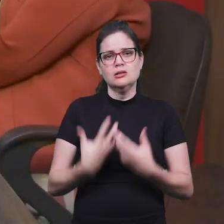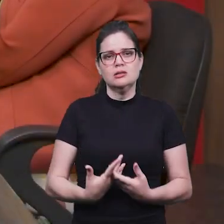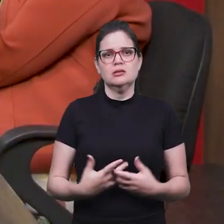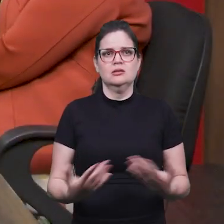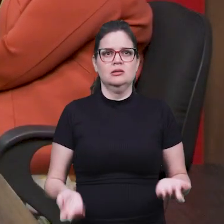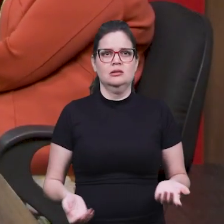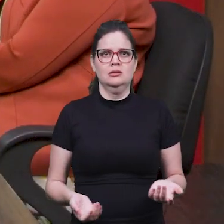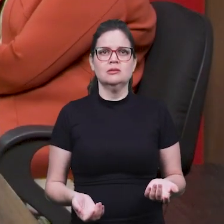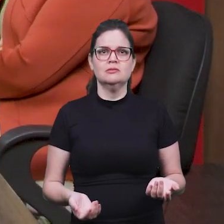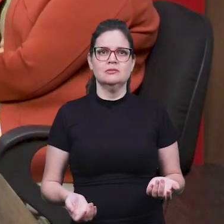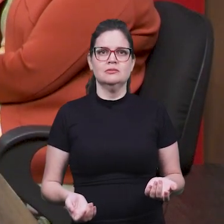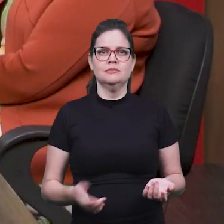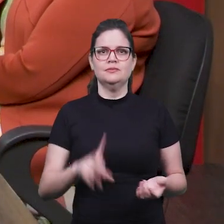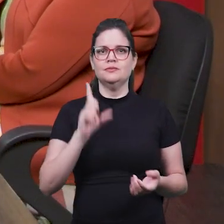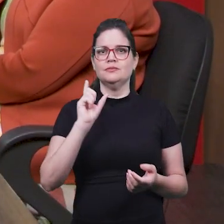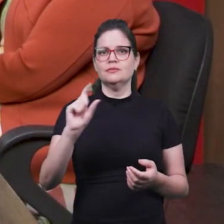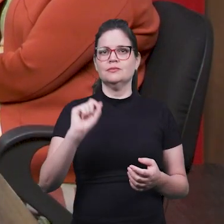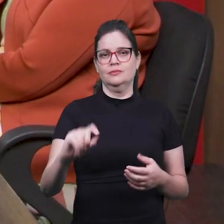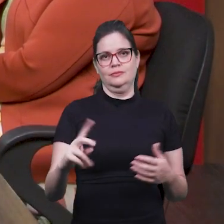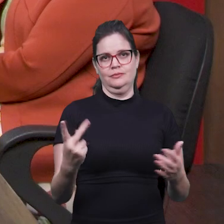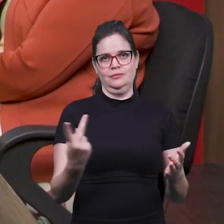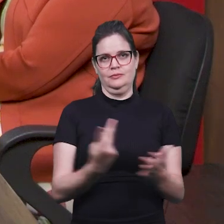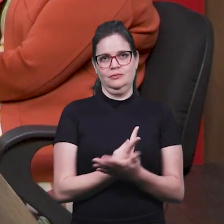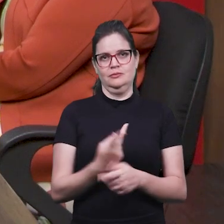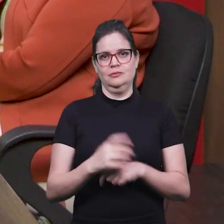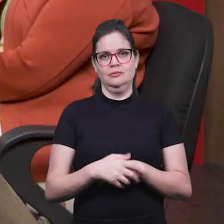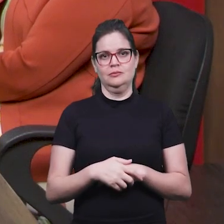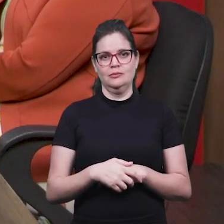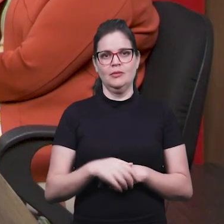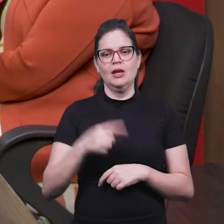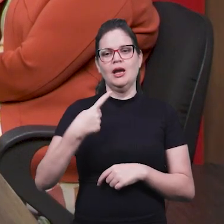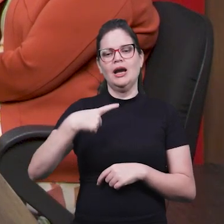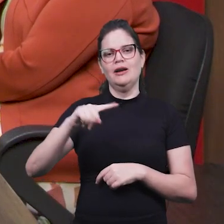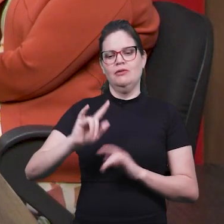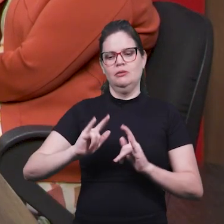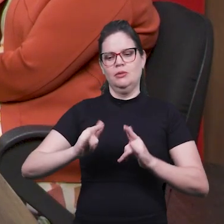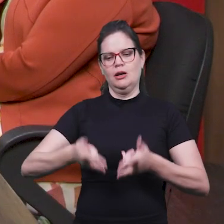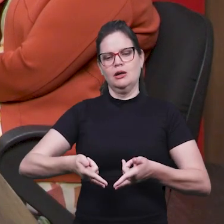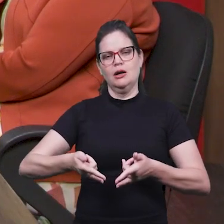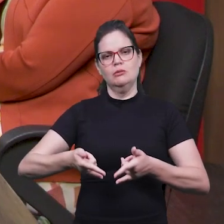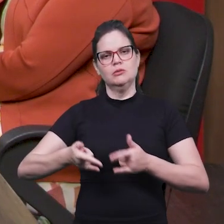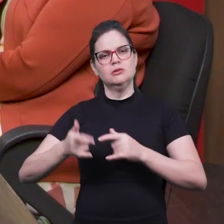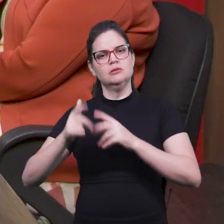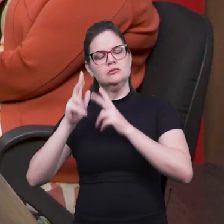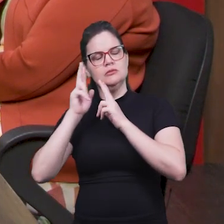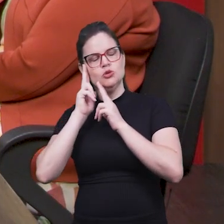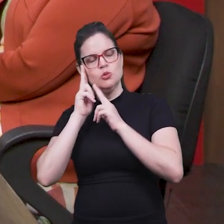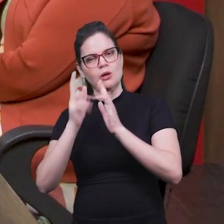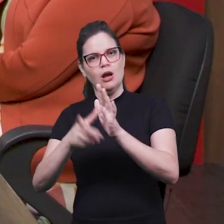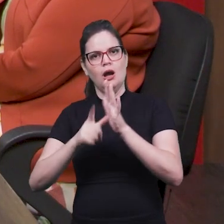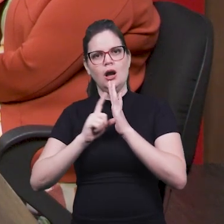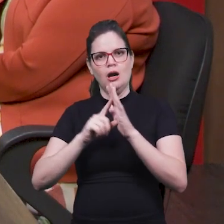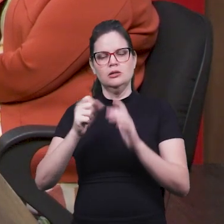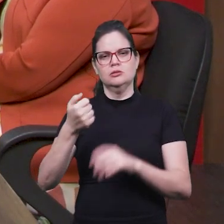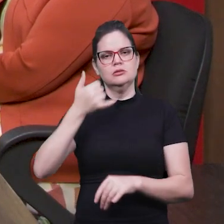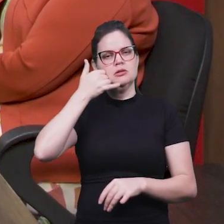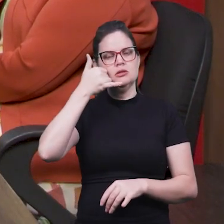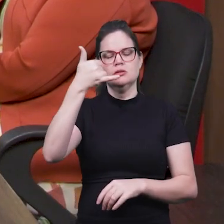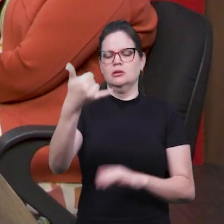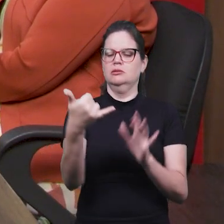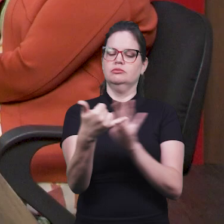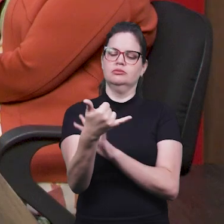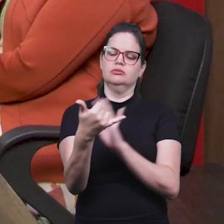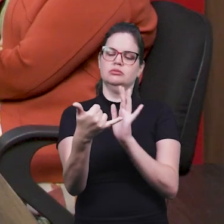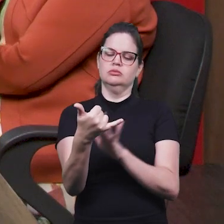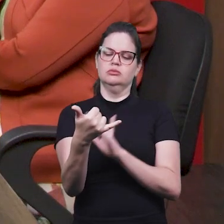Aí o que acontece? Aí ela vai lá para a cama e antes de dormir ela liga o celular ou o tablet, tal. O que é...